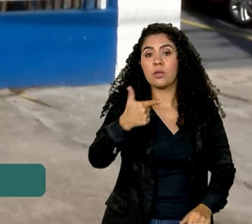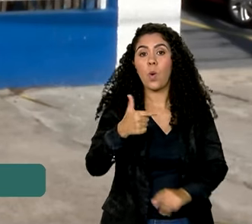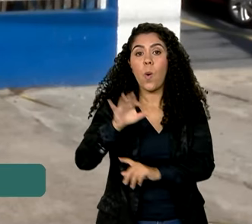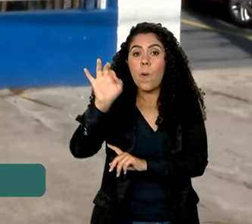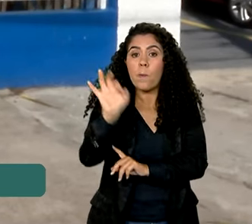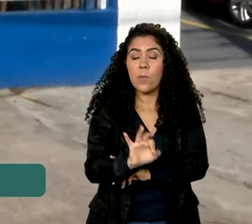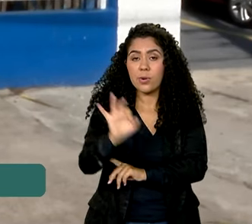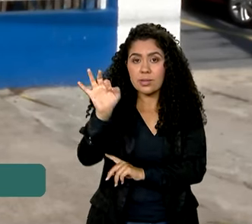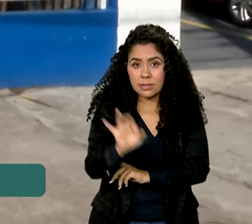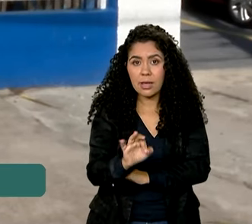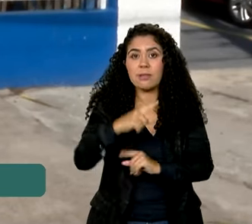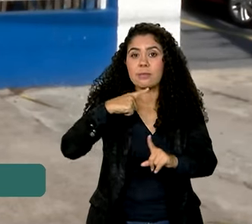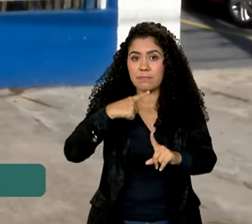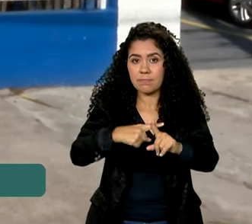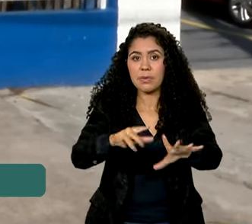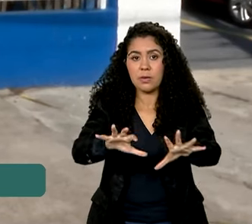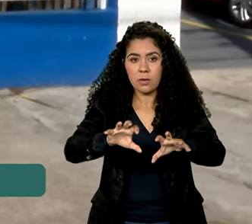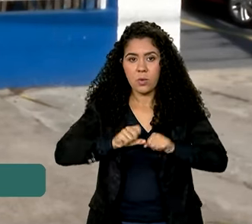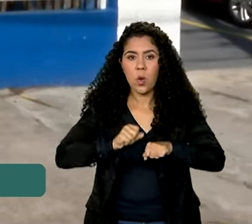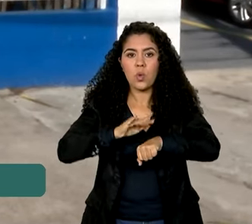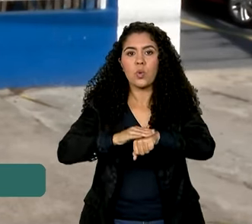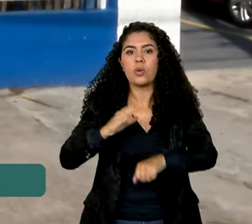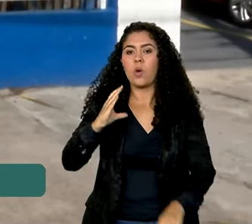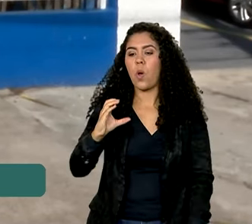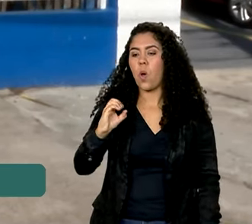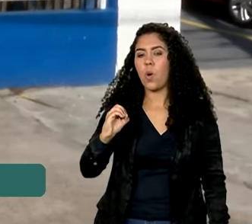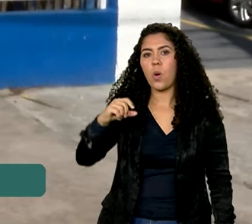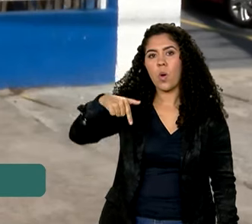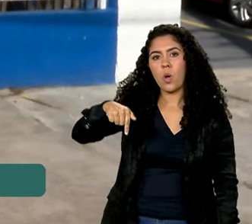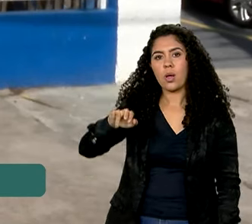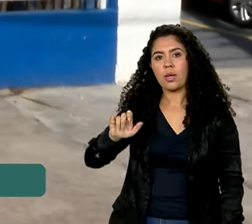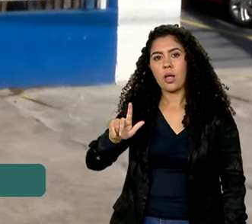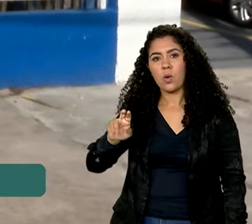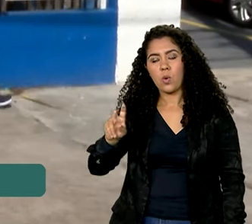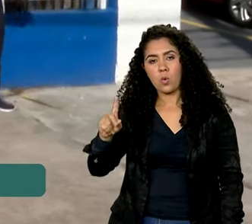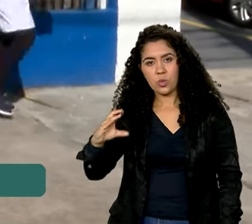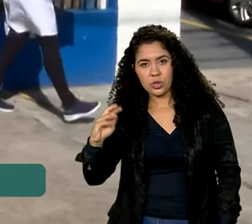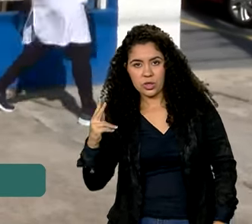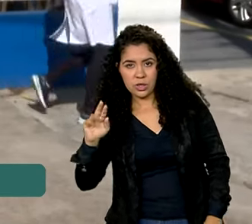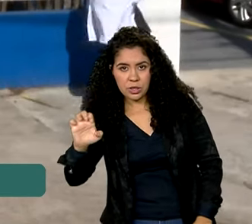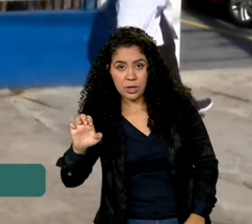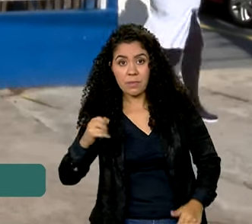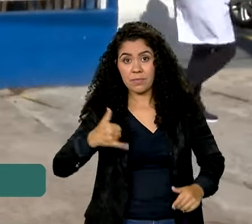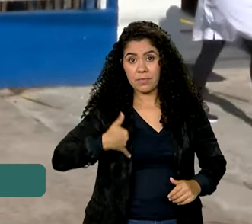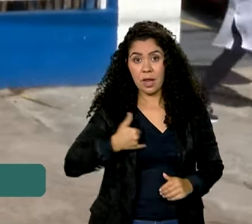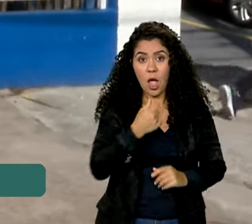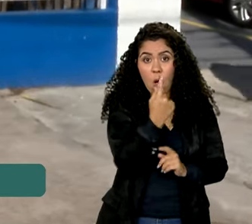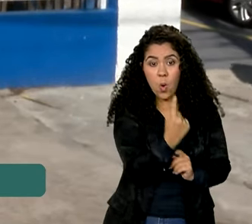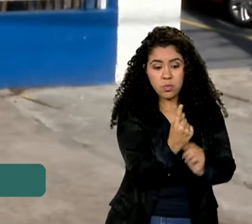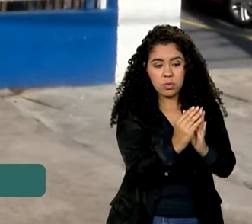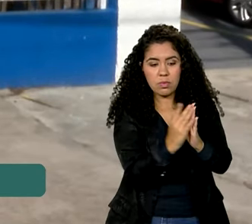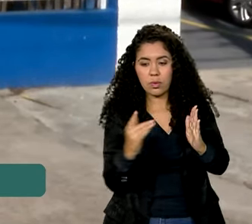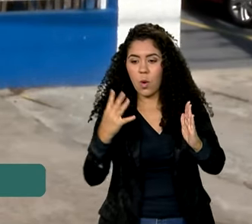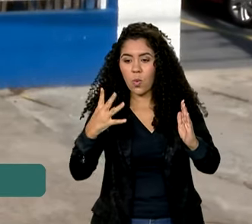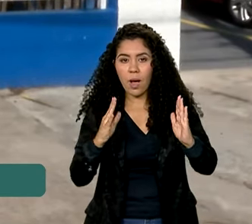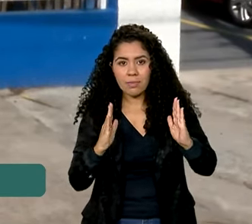52% dos casos de coqueluche. A faixa entre um ano e quatro anos representou